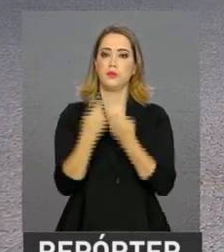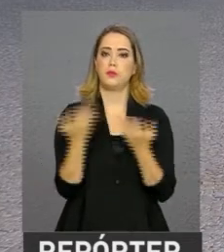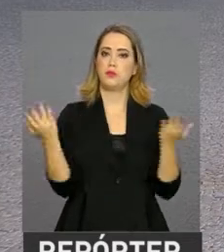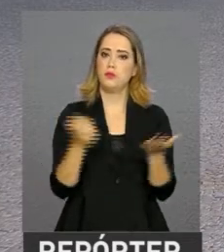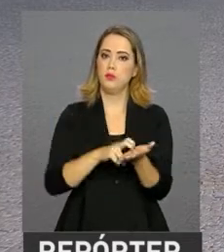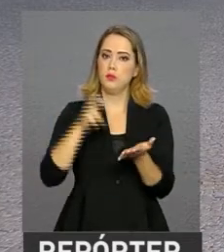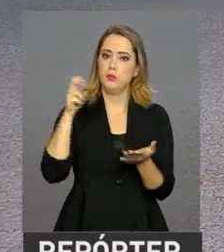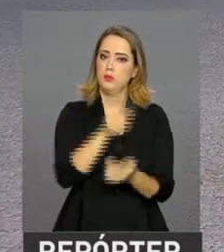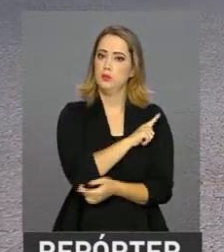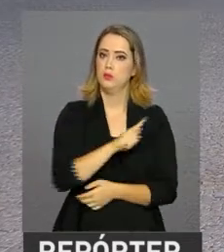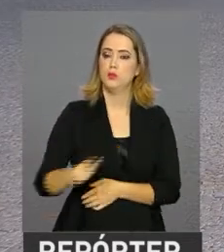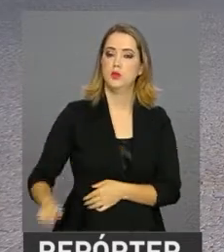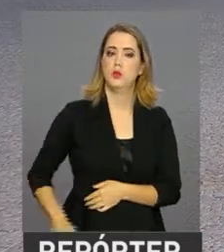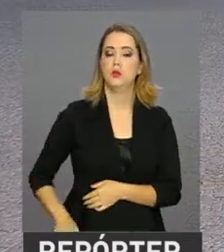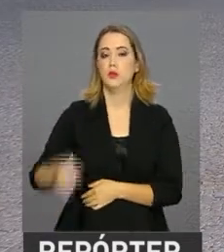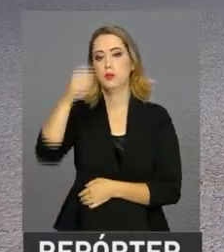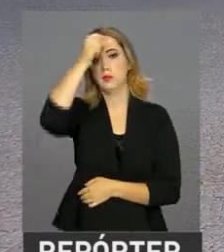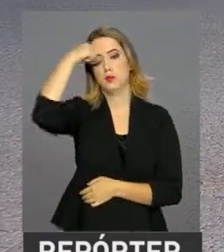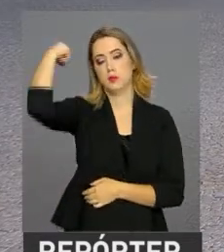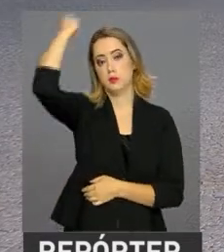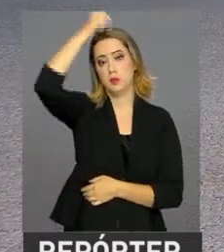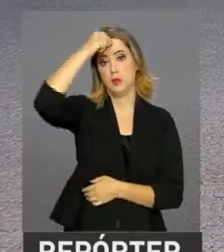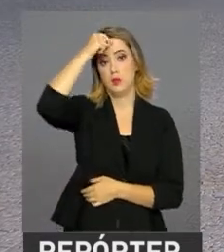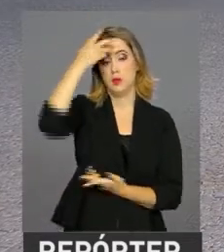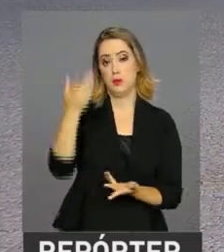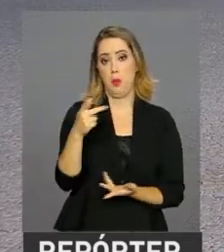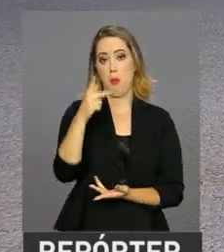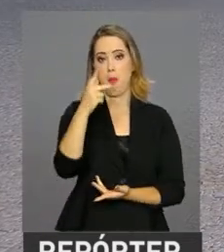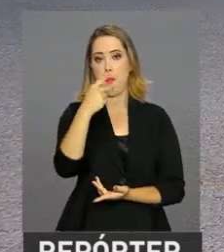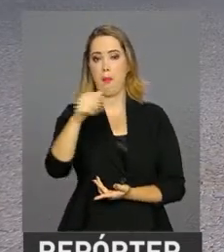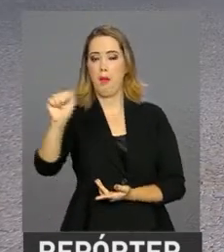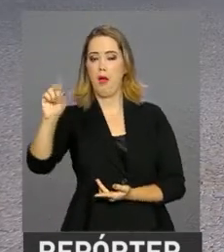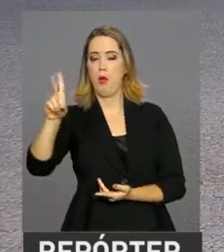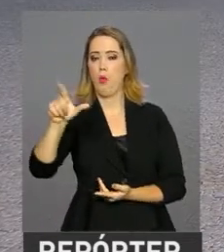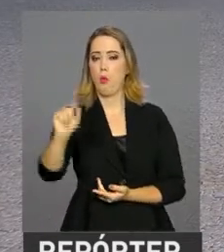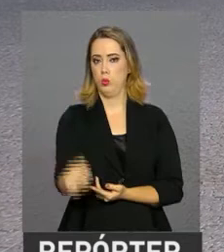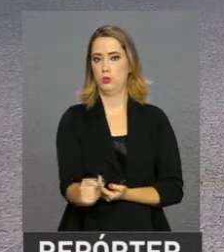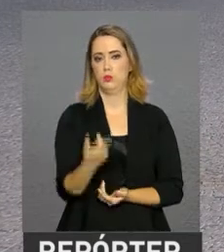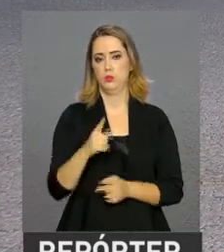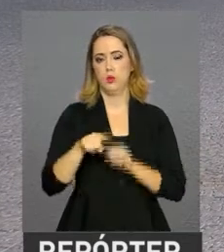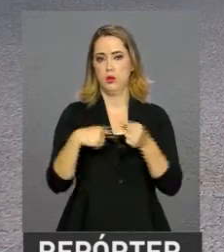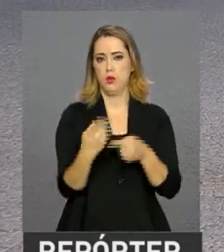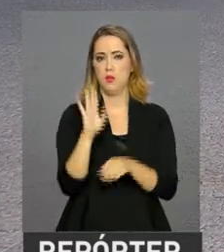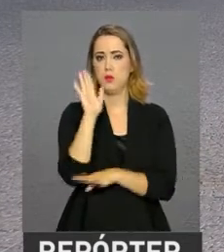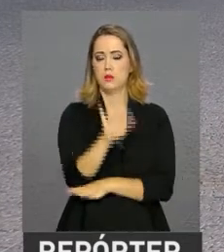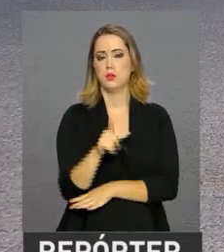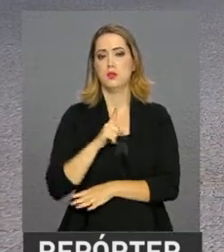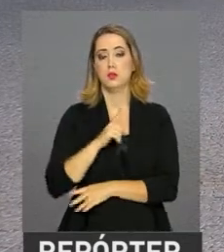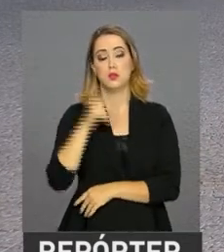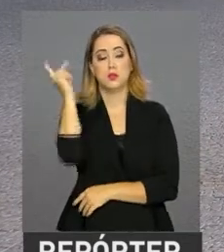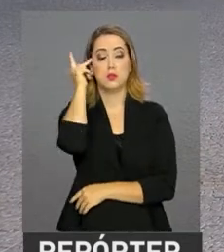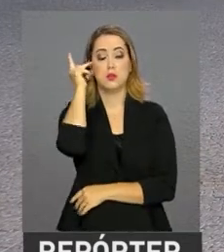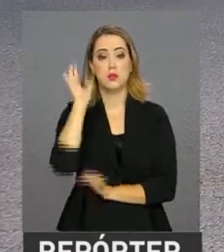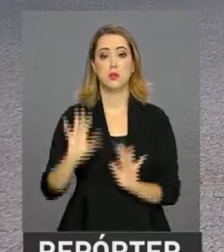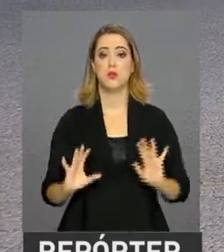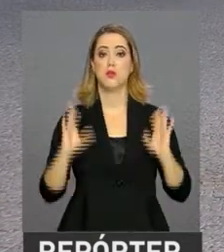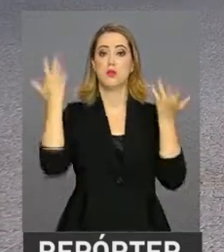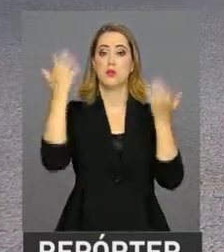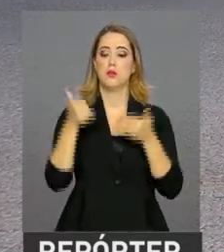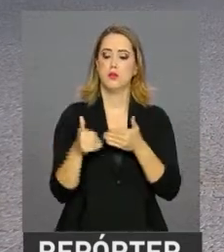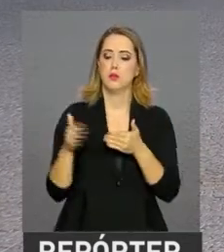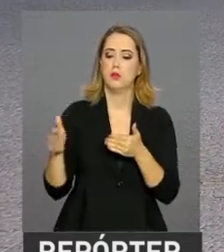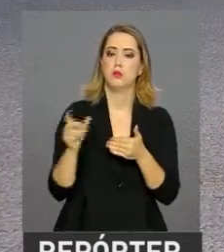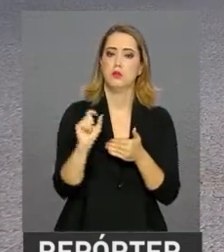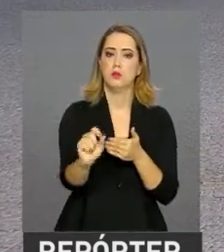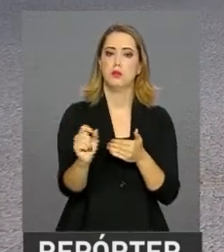manhã com o governador do Espírito Santo, Paulo Artung. No começo da tarde, ele embarca para São Paulo, onde irá participar da solenidade de